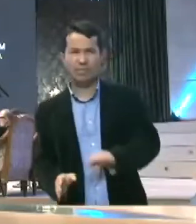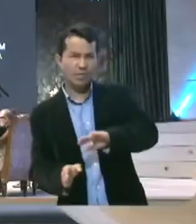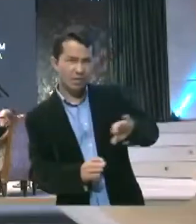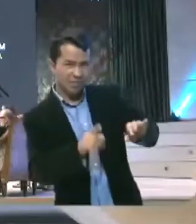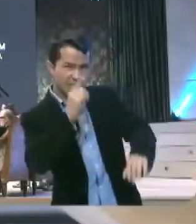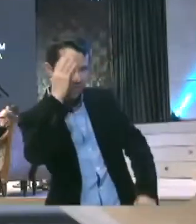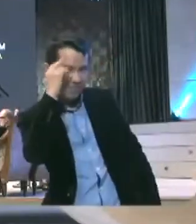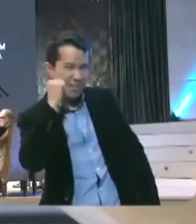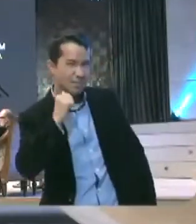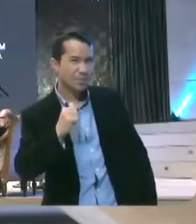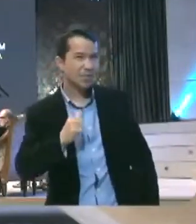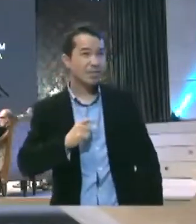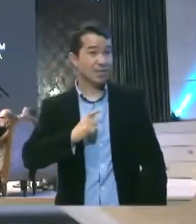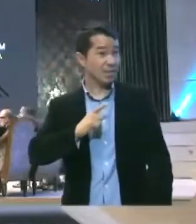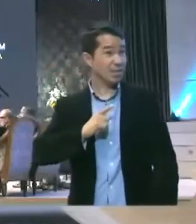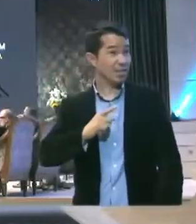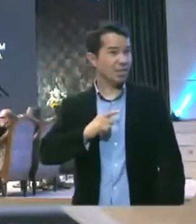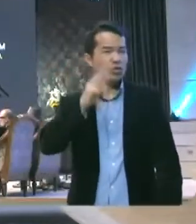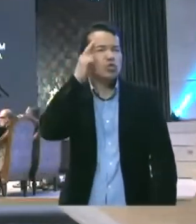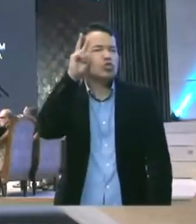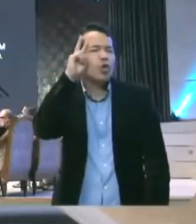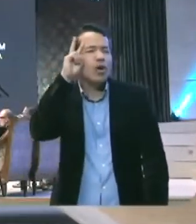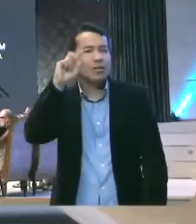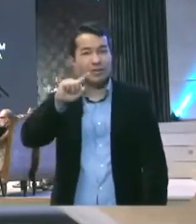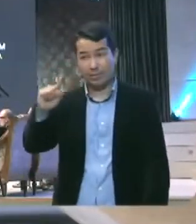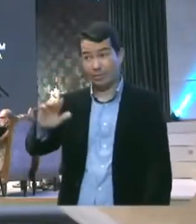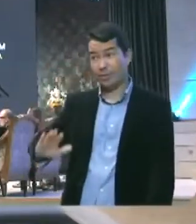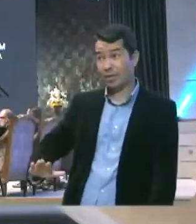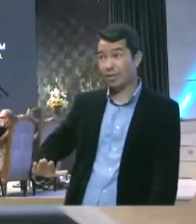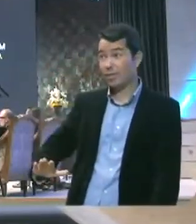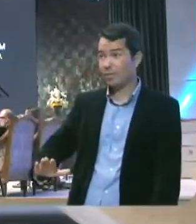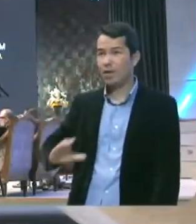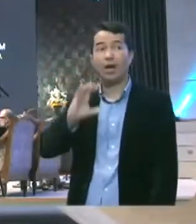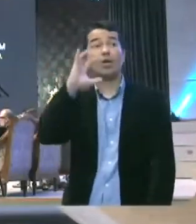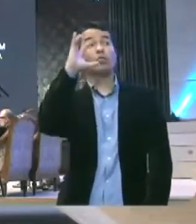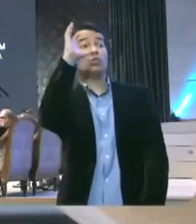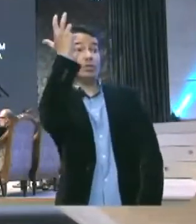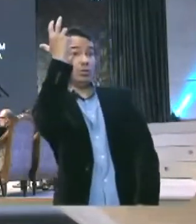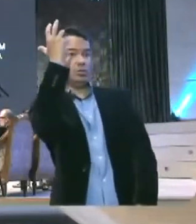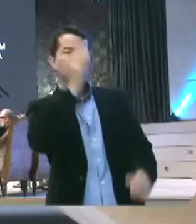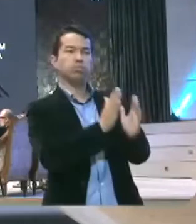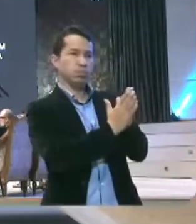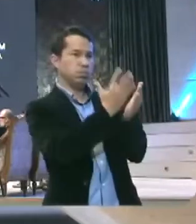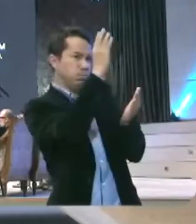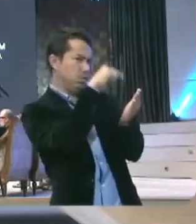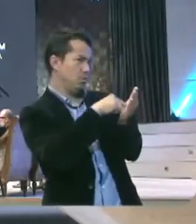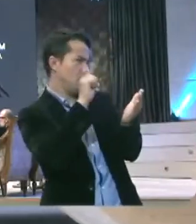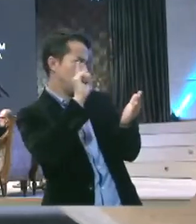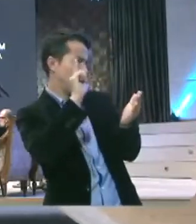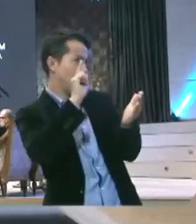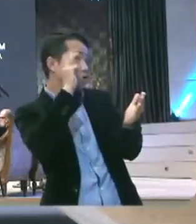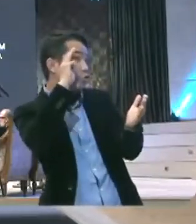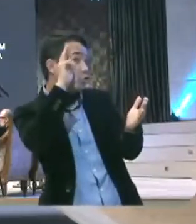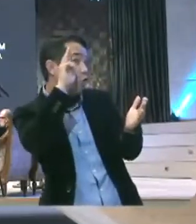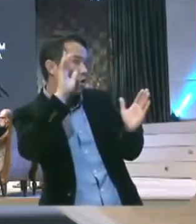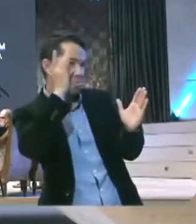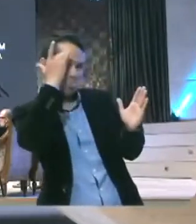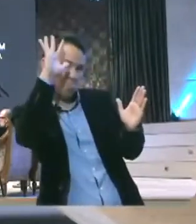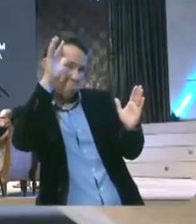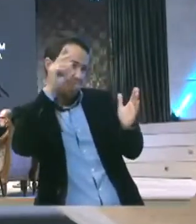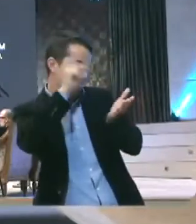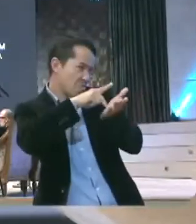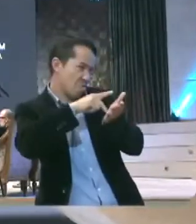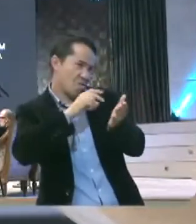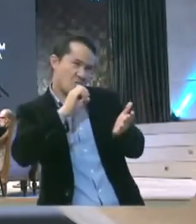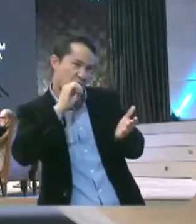aqui eu saía de sua casa sozinho e ia para um lugar que a sua mulher não sabia onde era isso é uma lenda a gente mostrar se é verdade